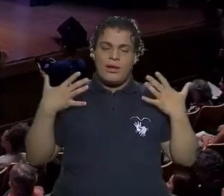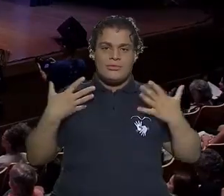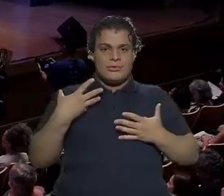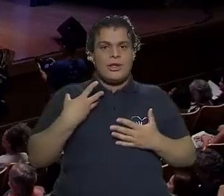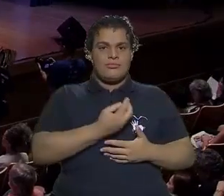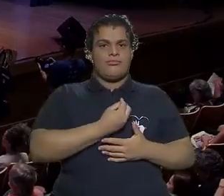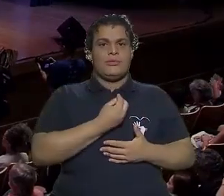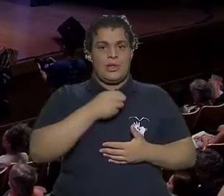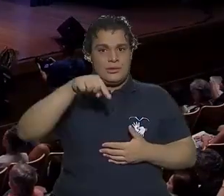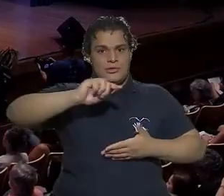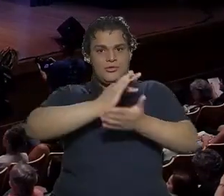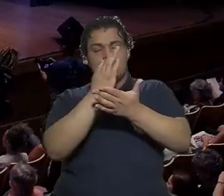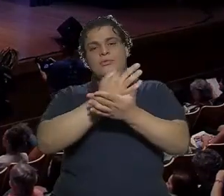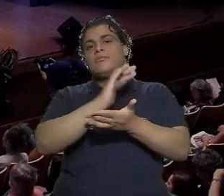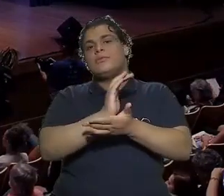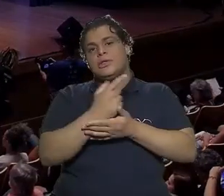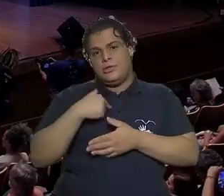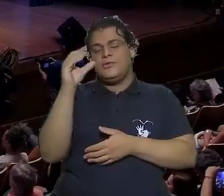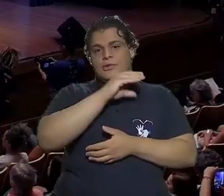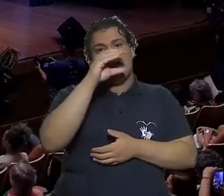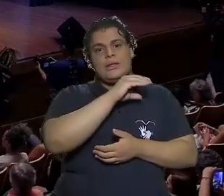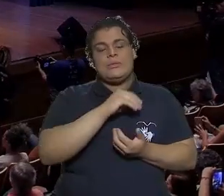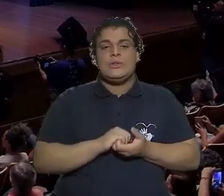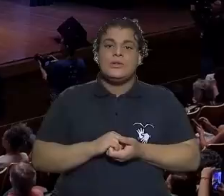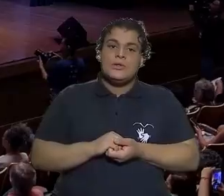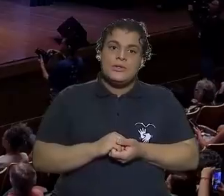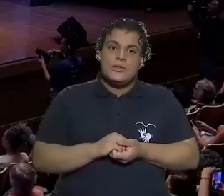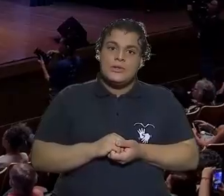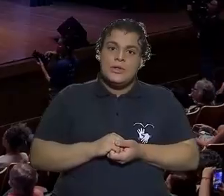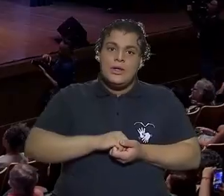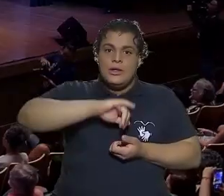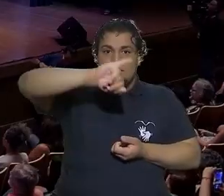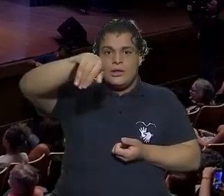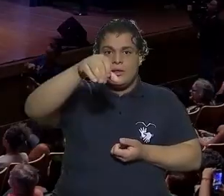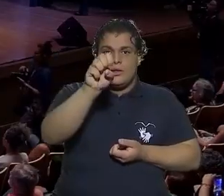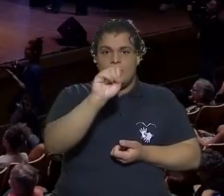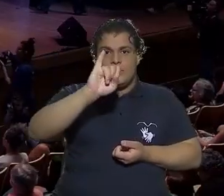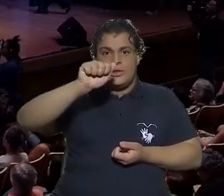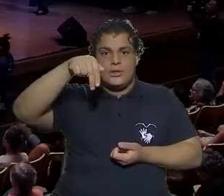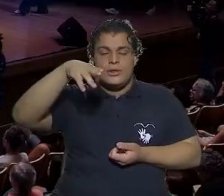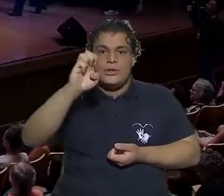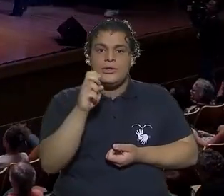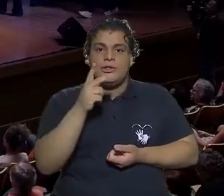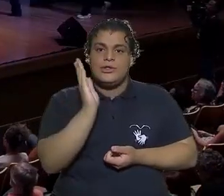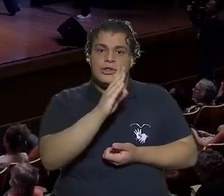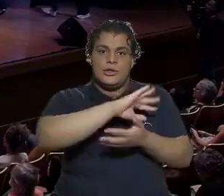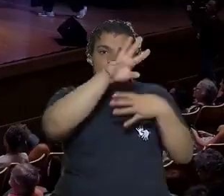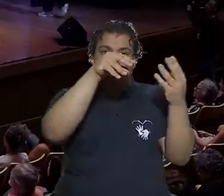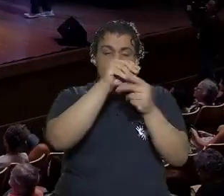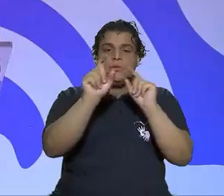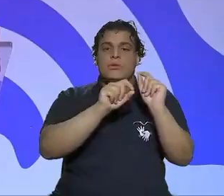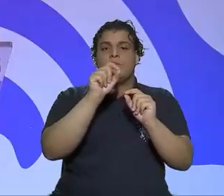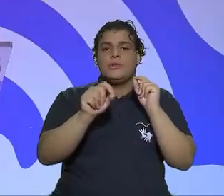cabelos ondulados curtos de tom grisalho e barba de mesmo tom. Ele traja calça e blusa preta. Leva no pescoço o crachá dos participantes